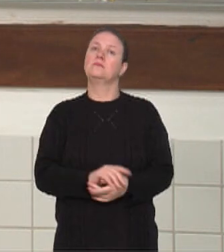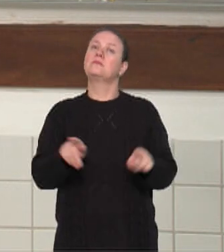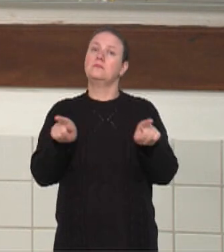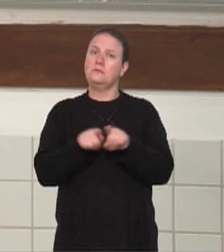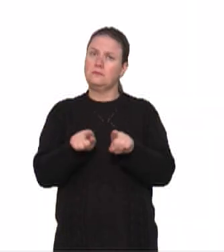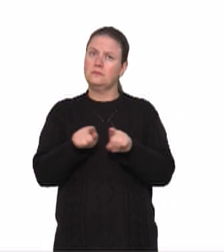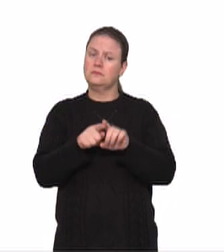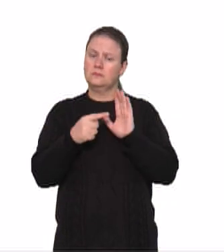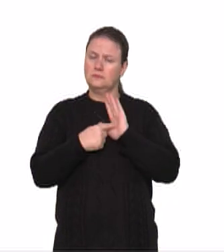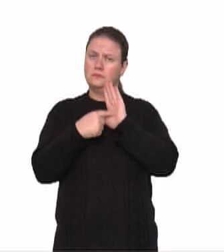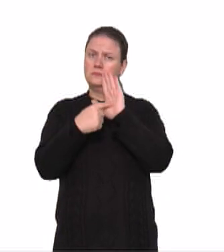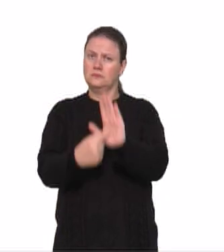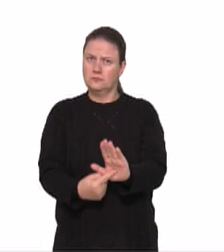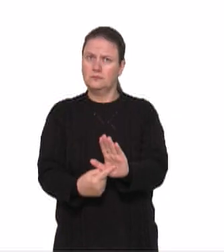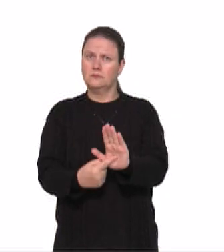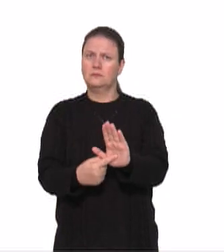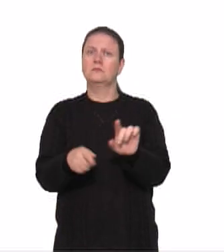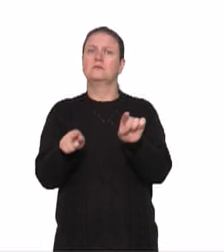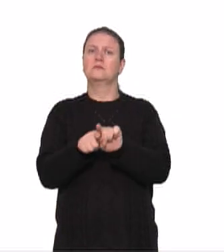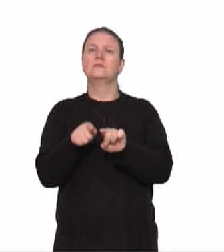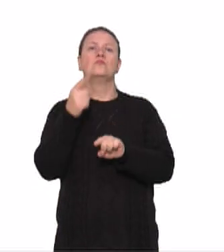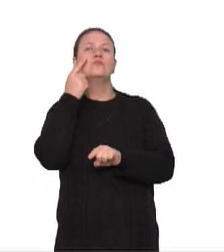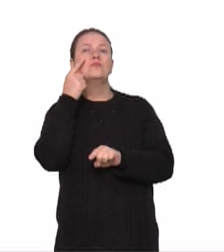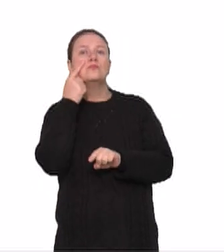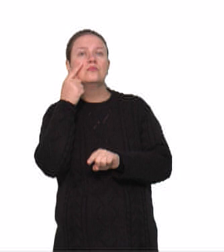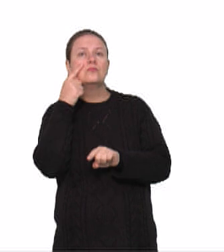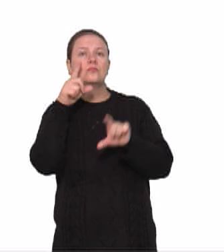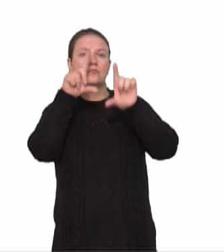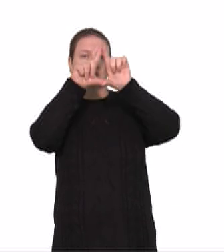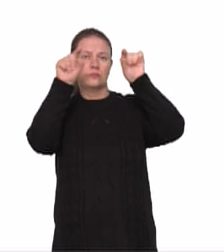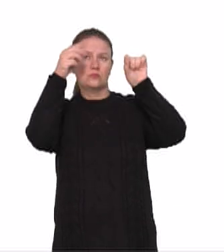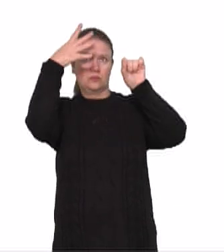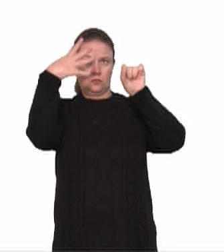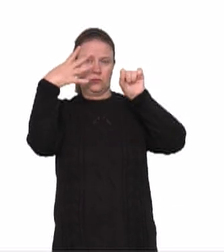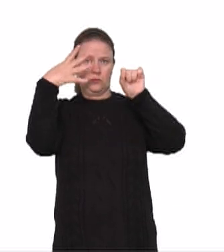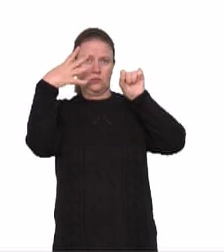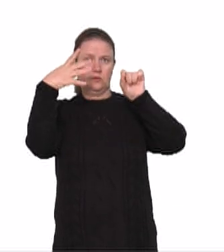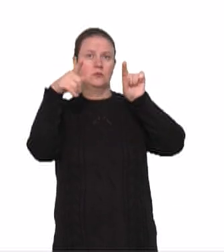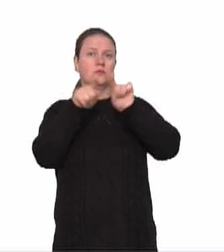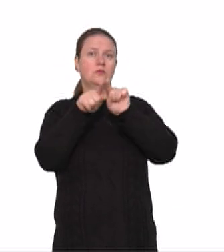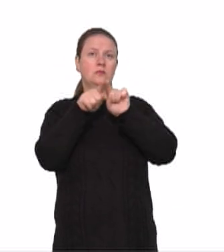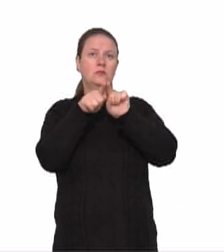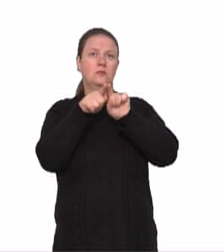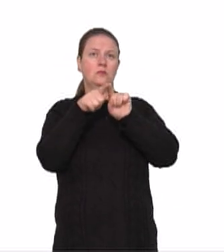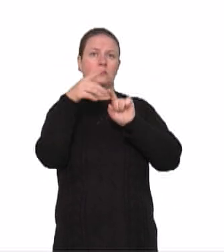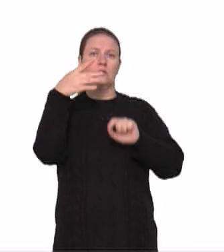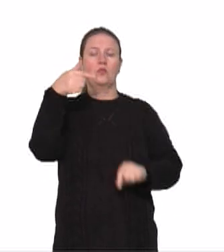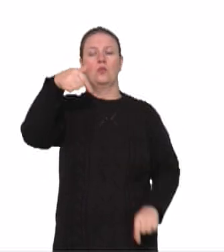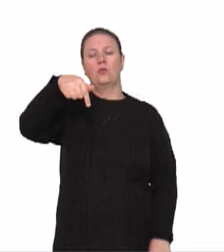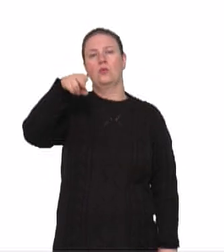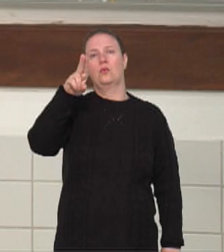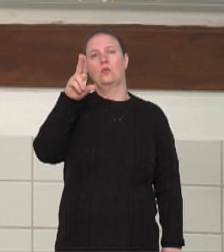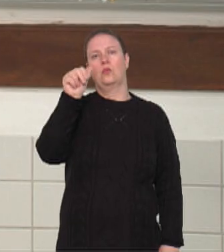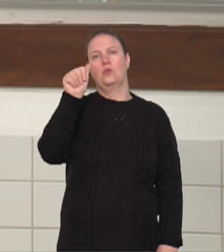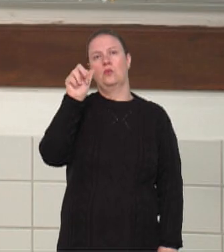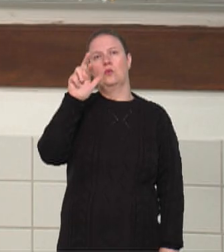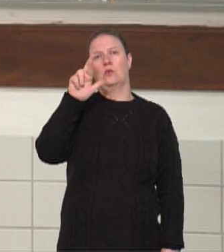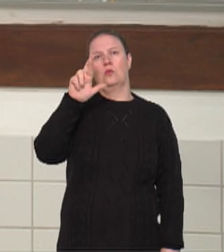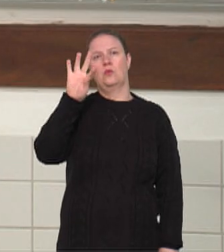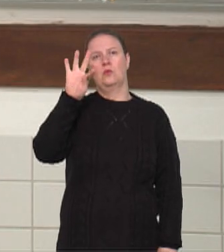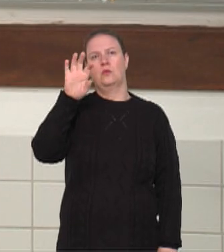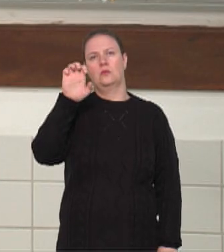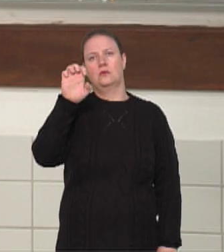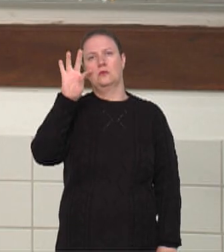gente tem a presença das rimas paralelas. Então, vejam, uma estrofe de 4 versos a gente chama de um quarteto. Então, nesse quarteto,